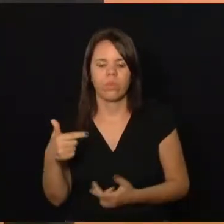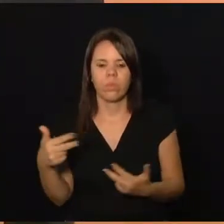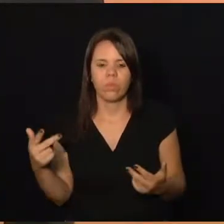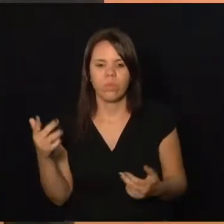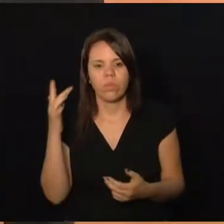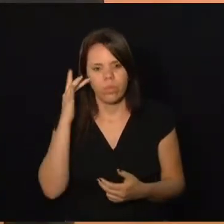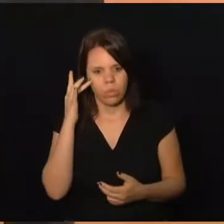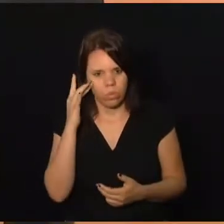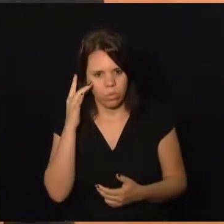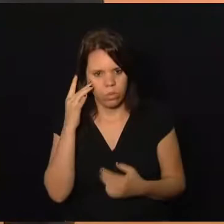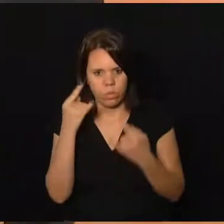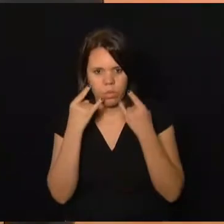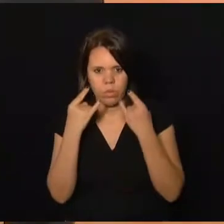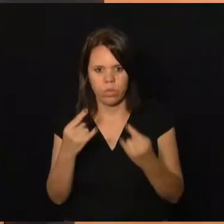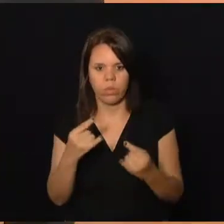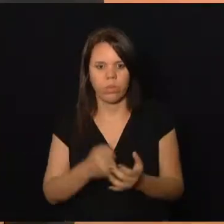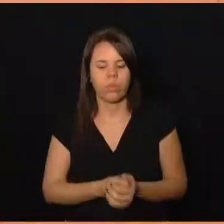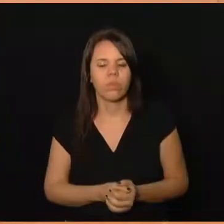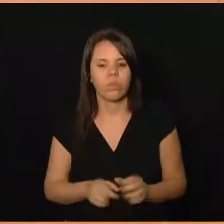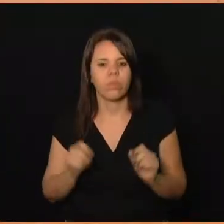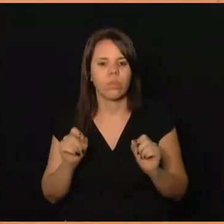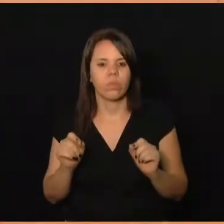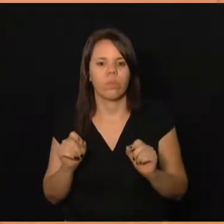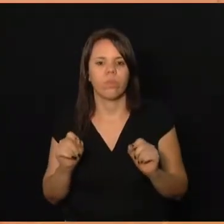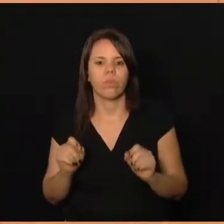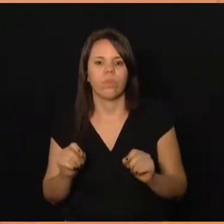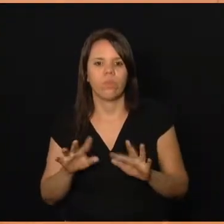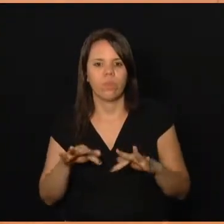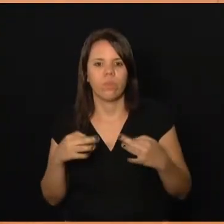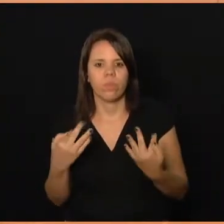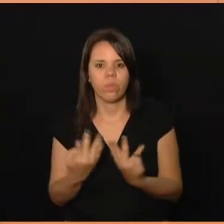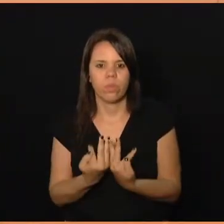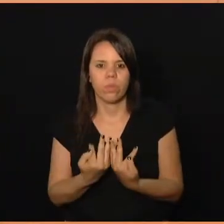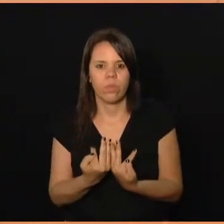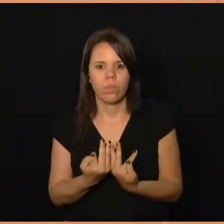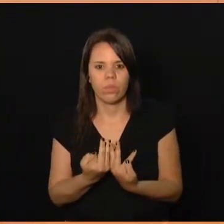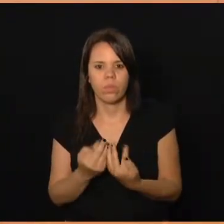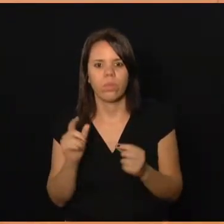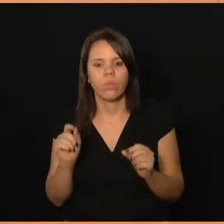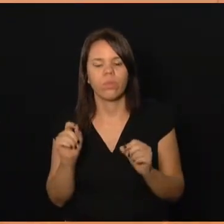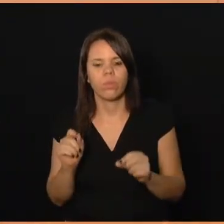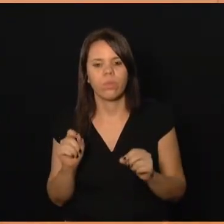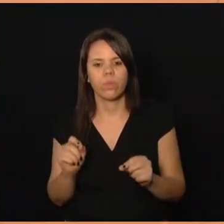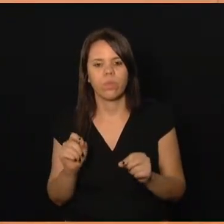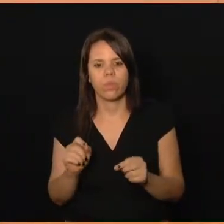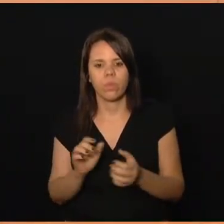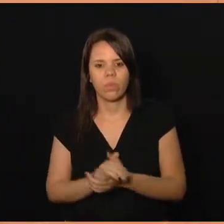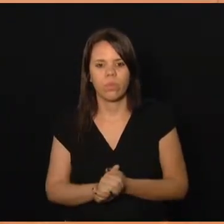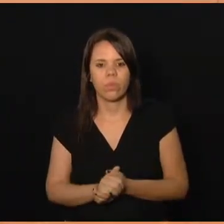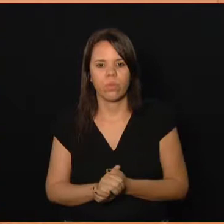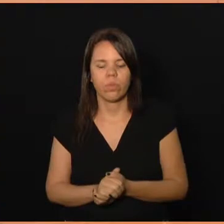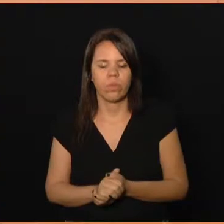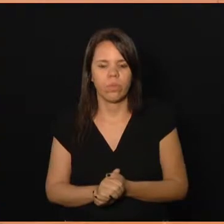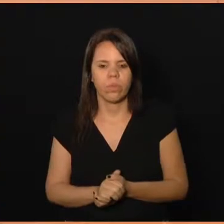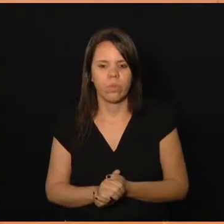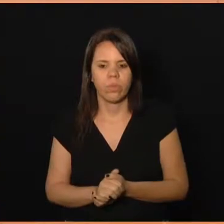bastante interessante, que é a família que constatou uma única